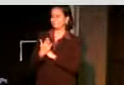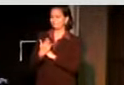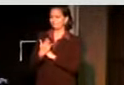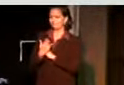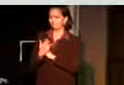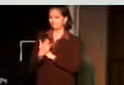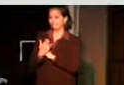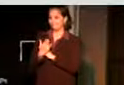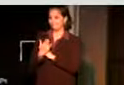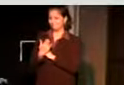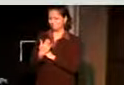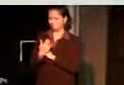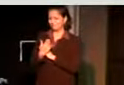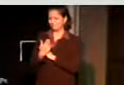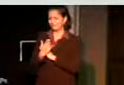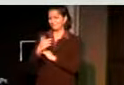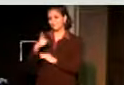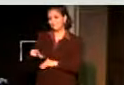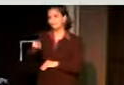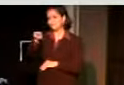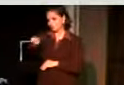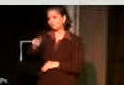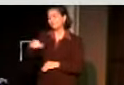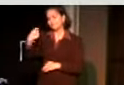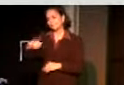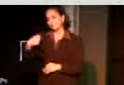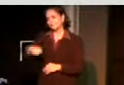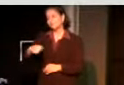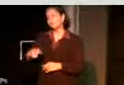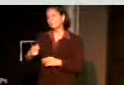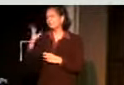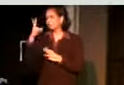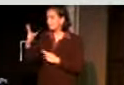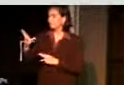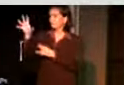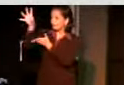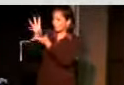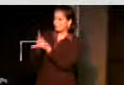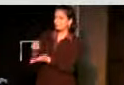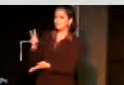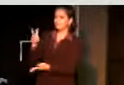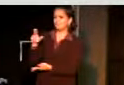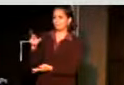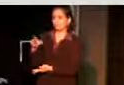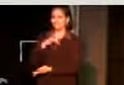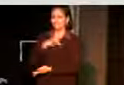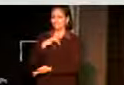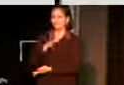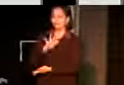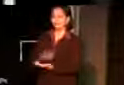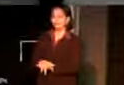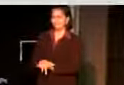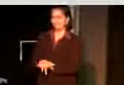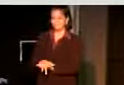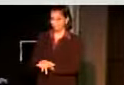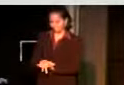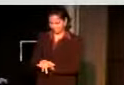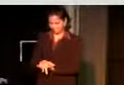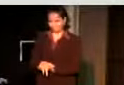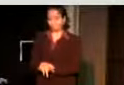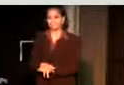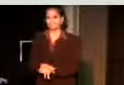Então o que resta nós é decidir viver a misericórdia hoje mesmo bem